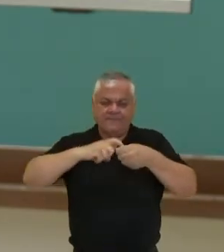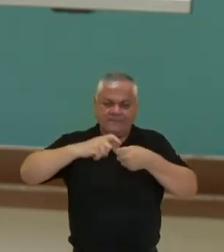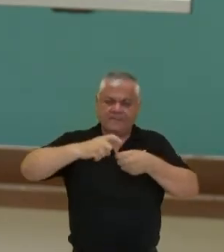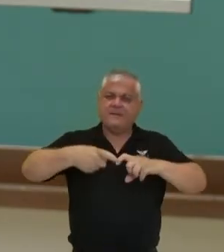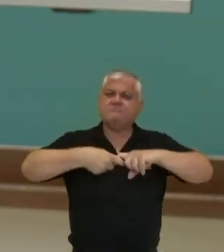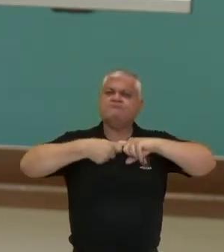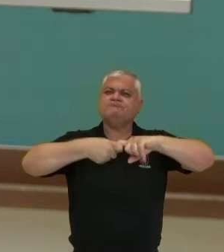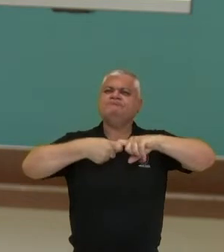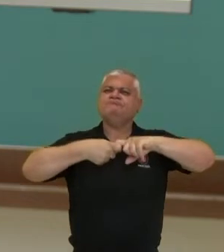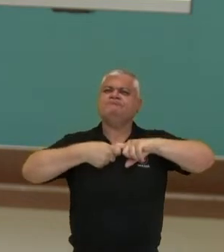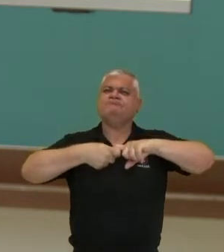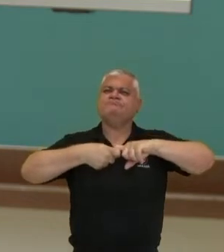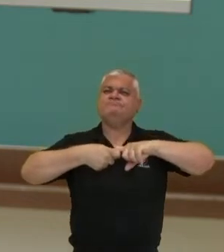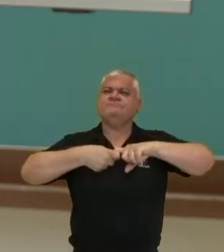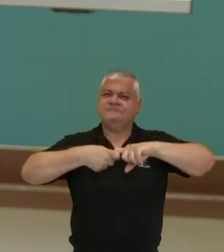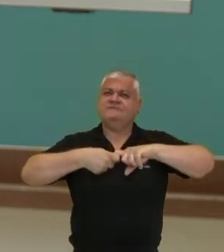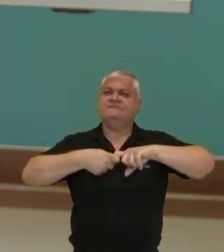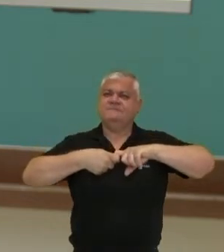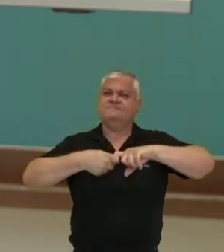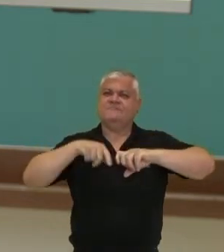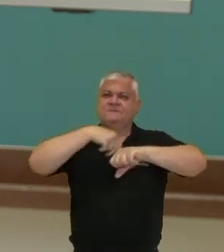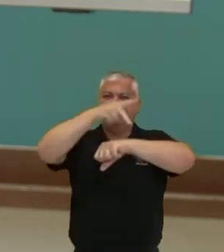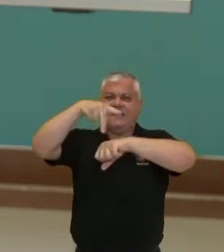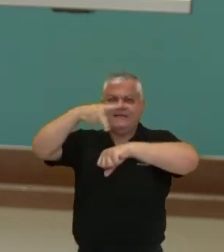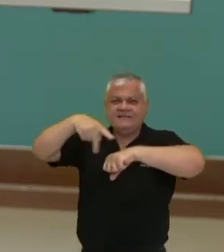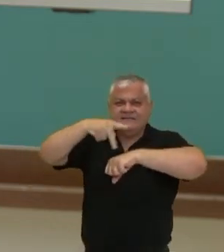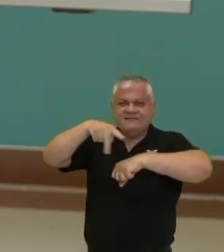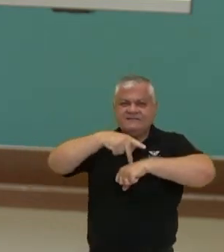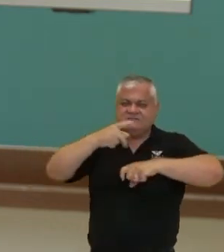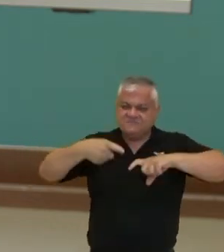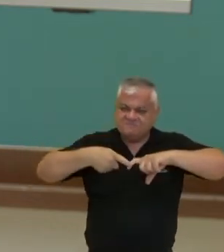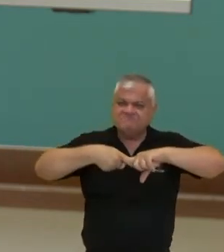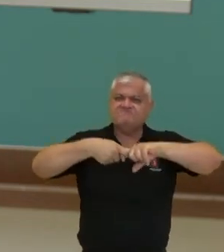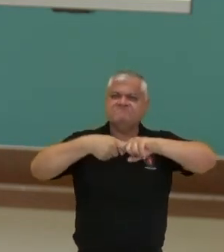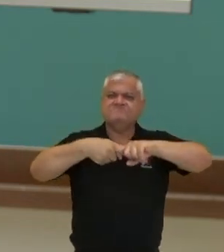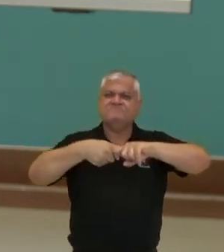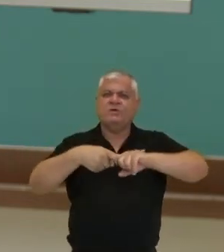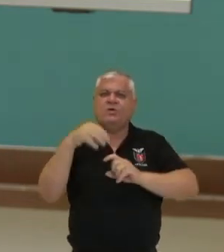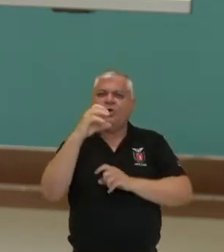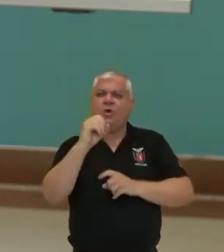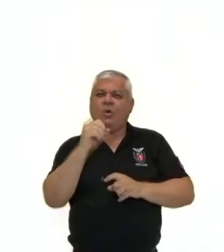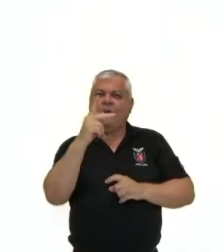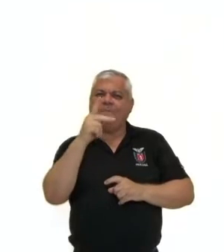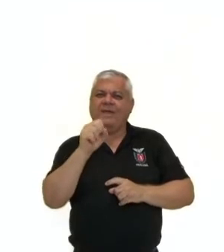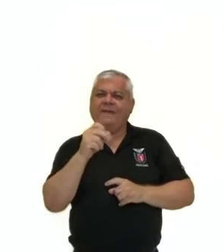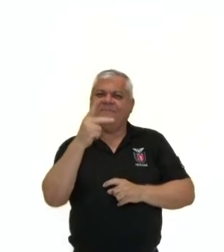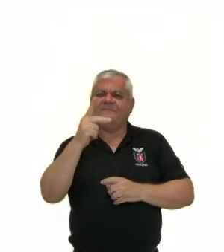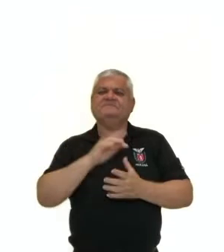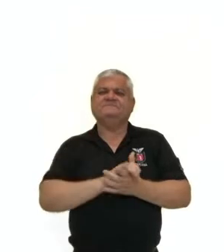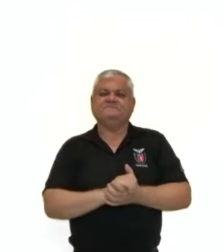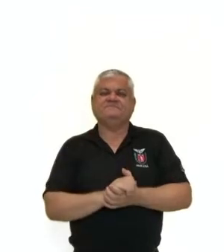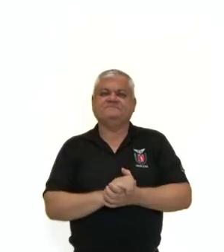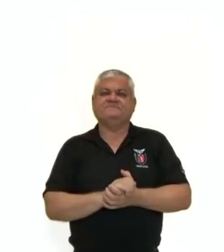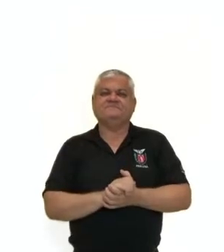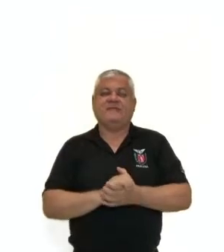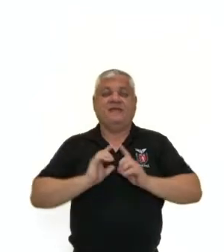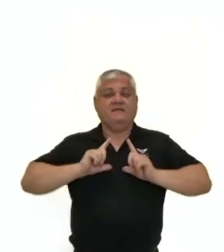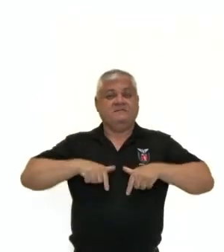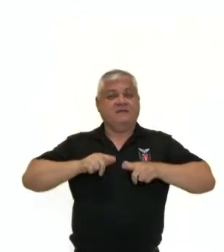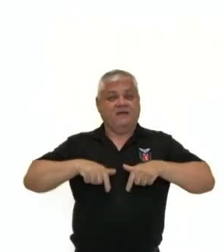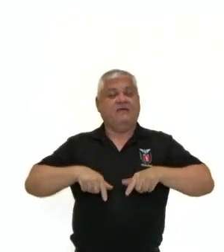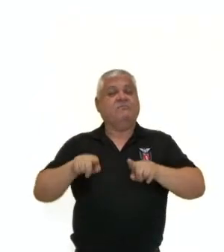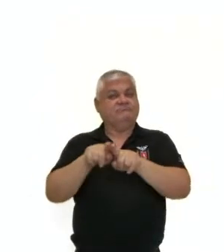dessa lista na atualidade foi um dos últimos países a se associar ao grupo isso é o como exceção